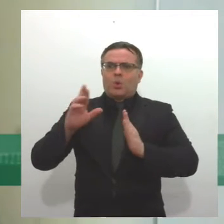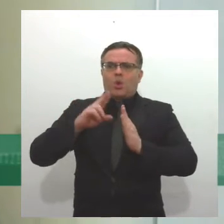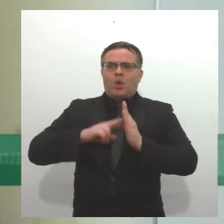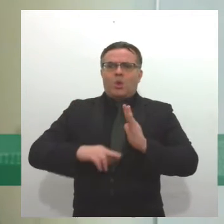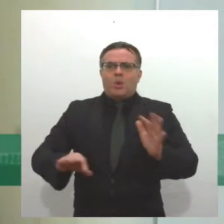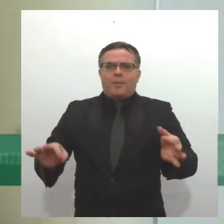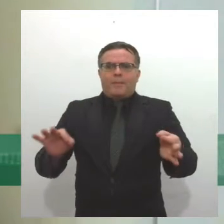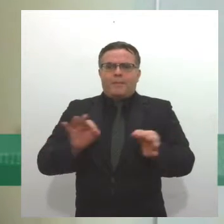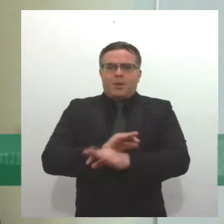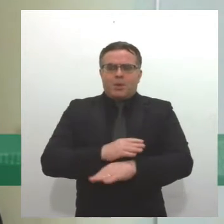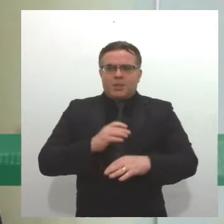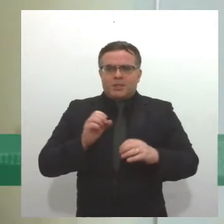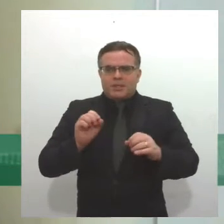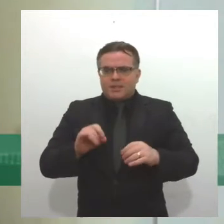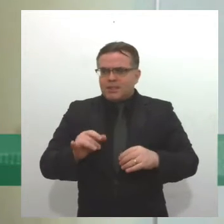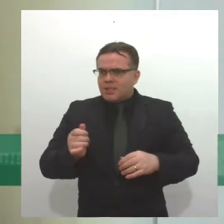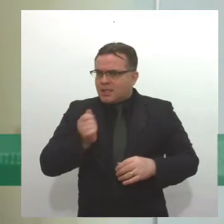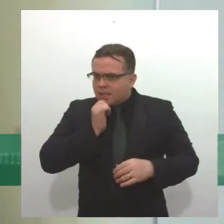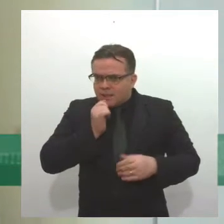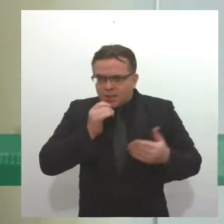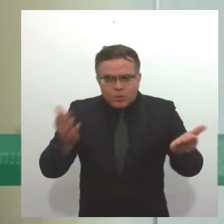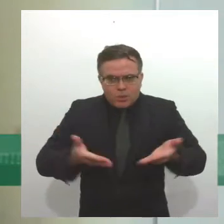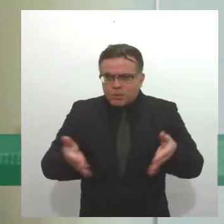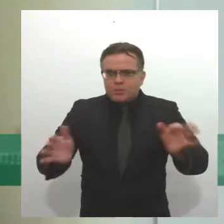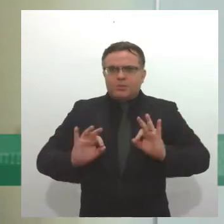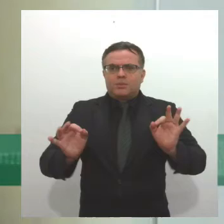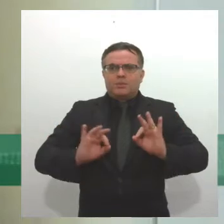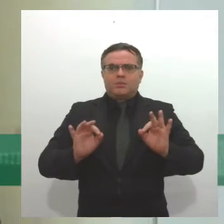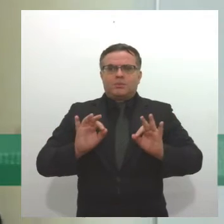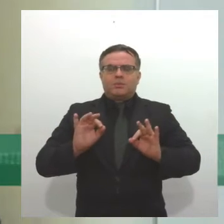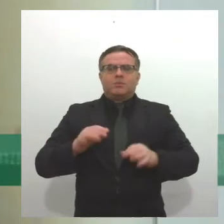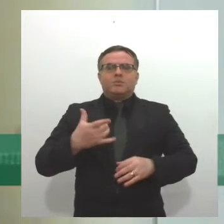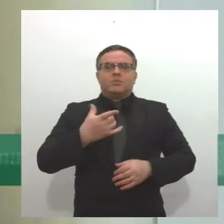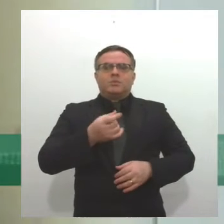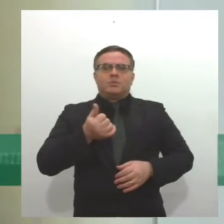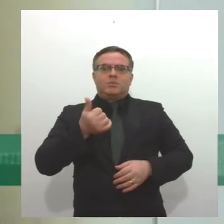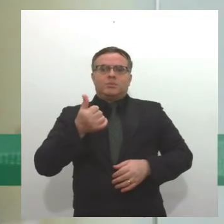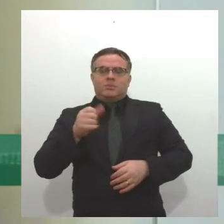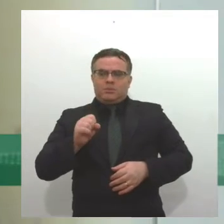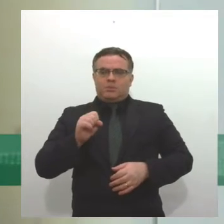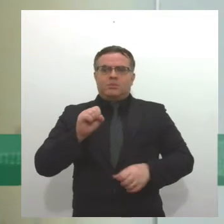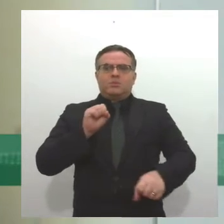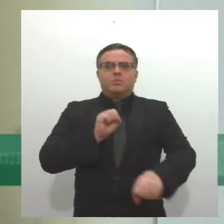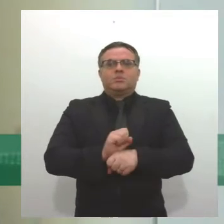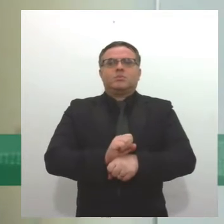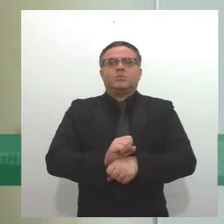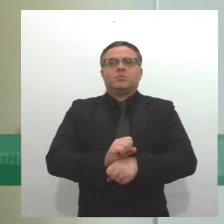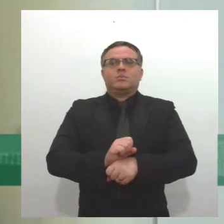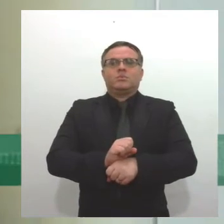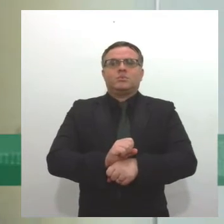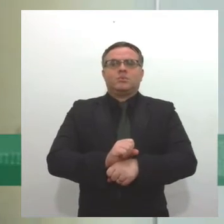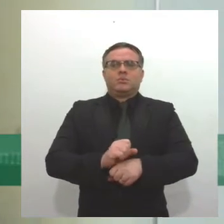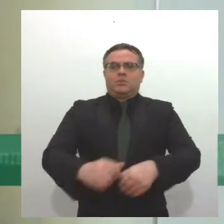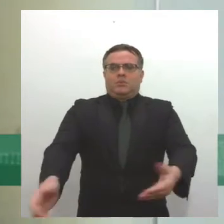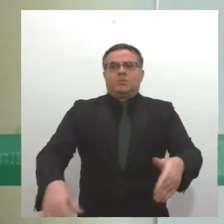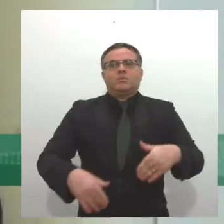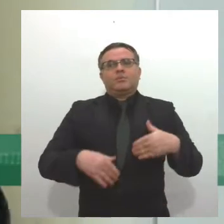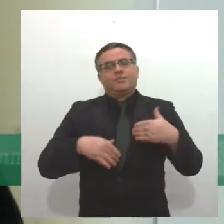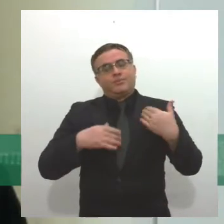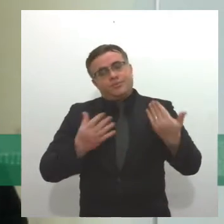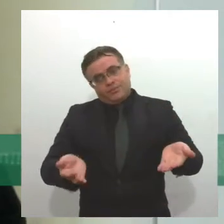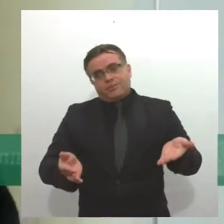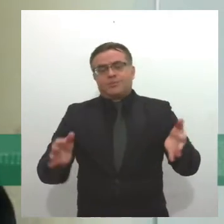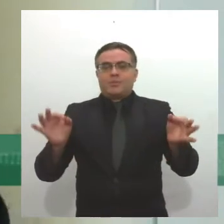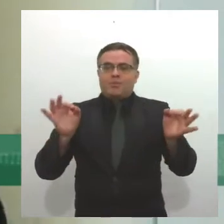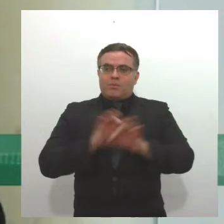se não votarmos agora o relatório, teremos uma eleição em 2018 e aí vai paralisar. Não deu outra, paralisou, chegou no final do